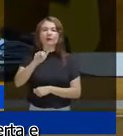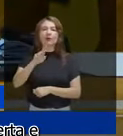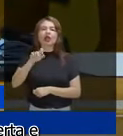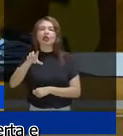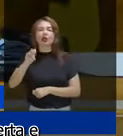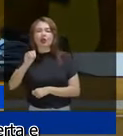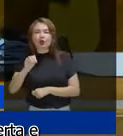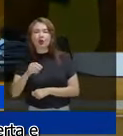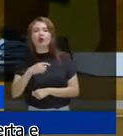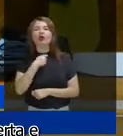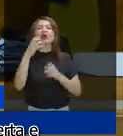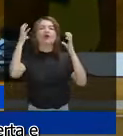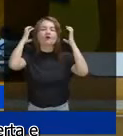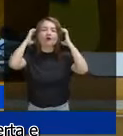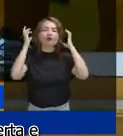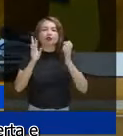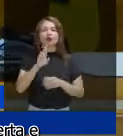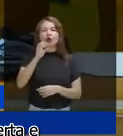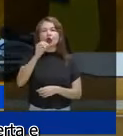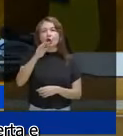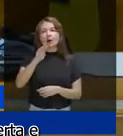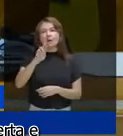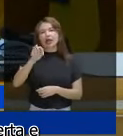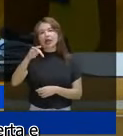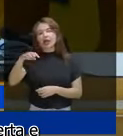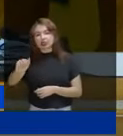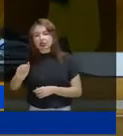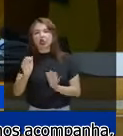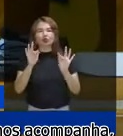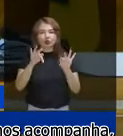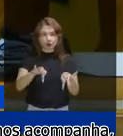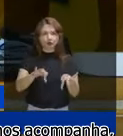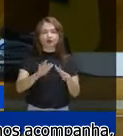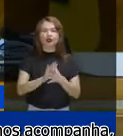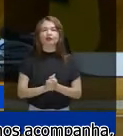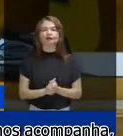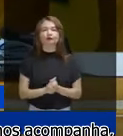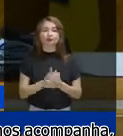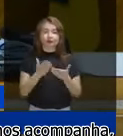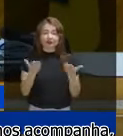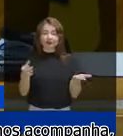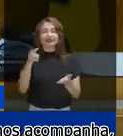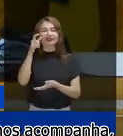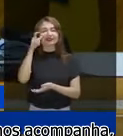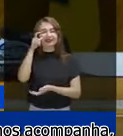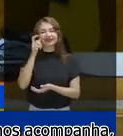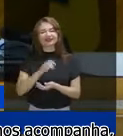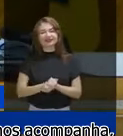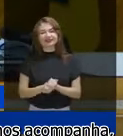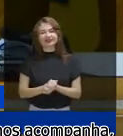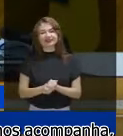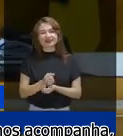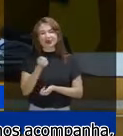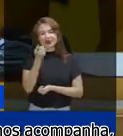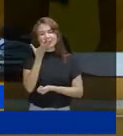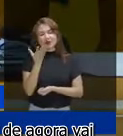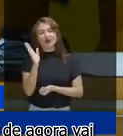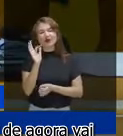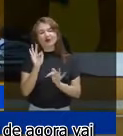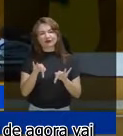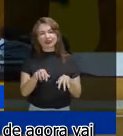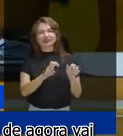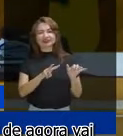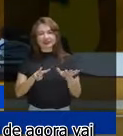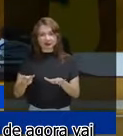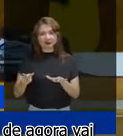a Roberta, e todos os presentes também ao final, tá bom? E a você que nos acompanha, desejar para vocês um bom final de